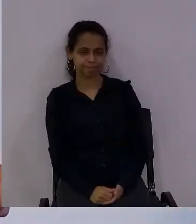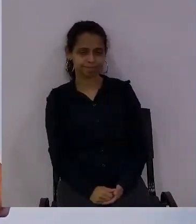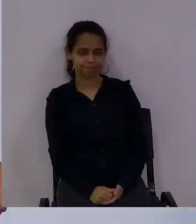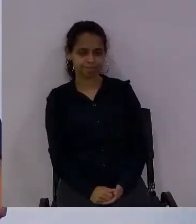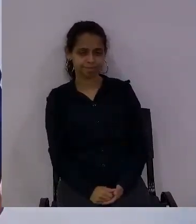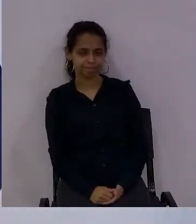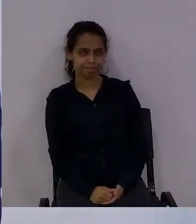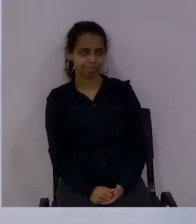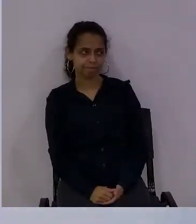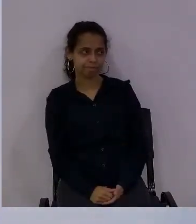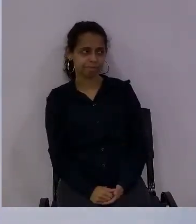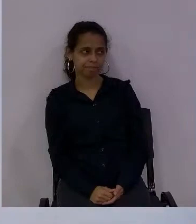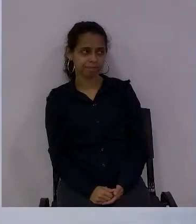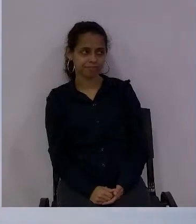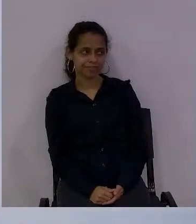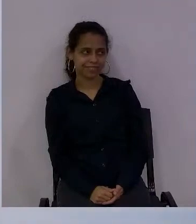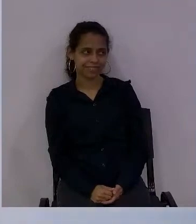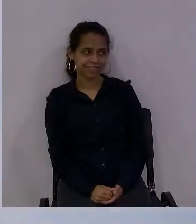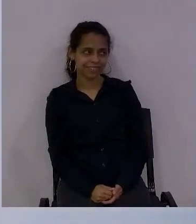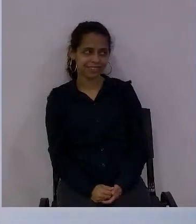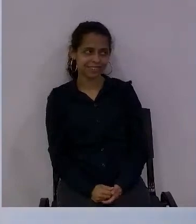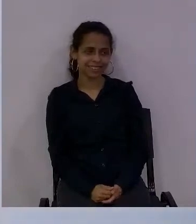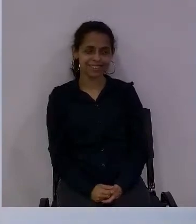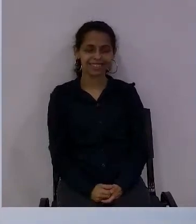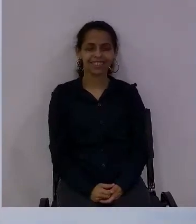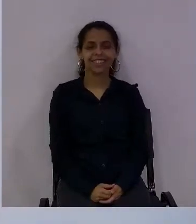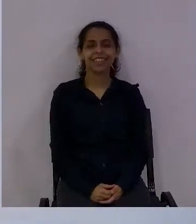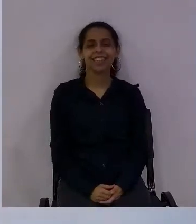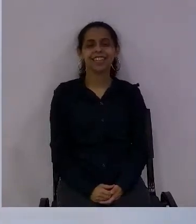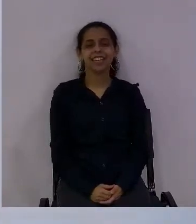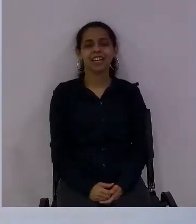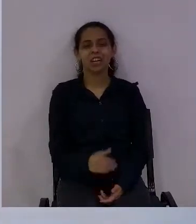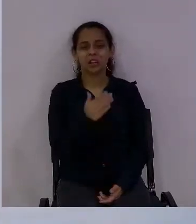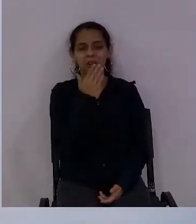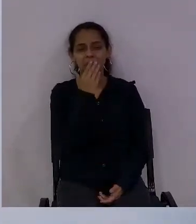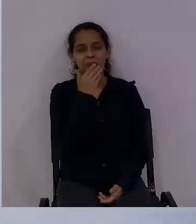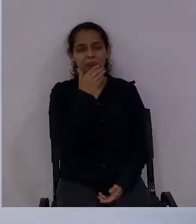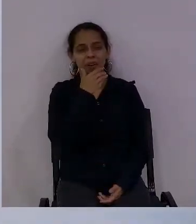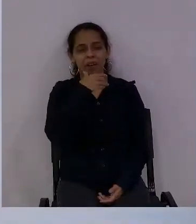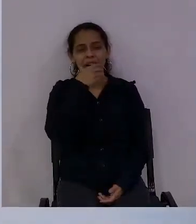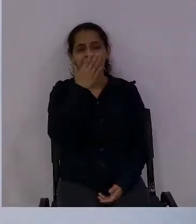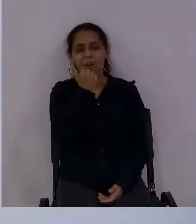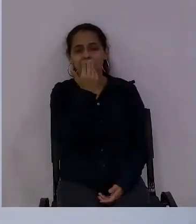Então eu saí dali decidido. Nunca mais eu vou tomar Coca-Cola.